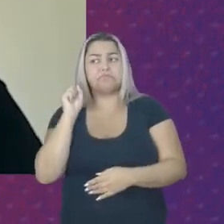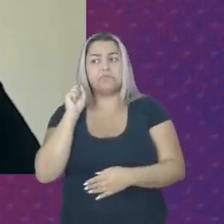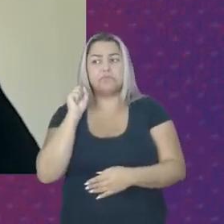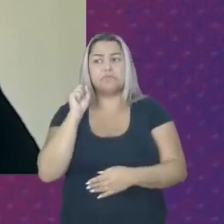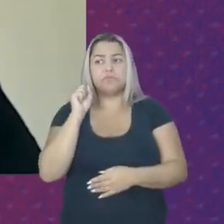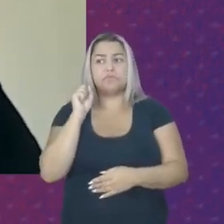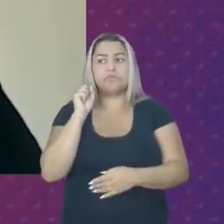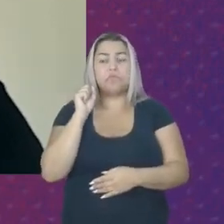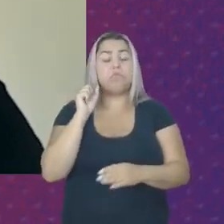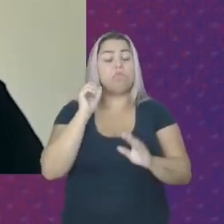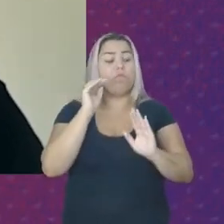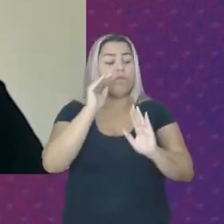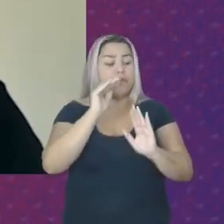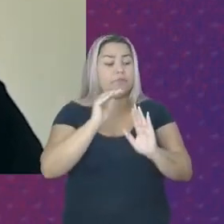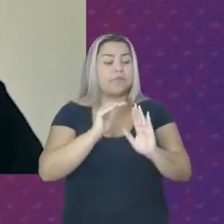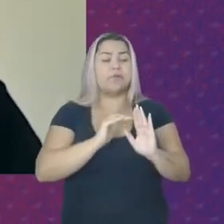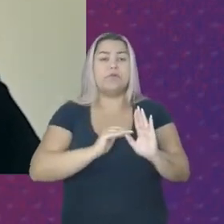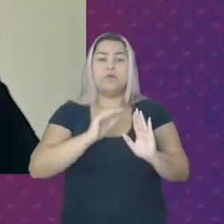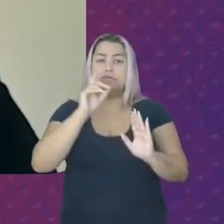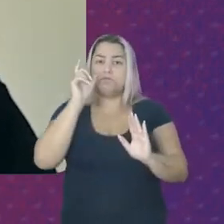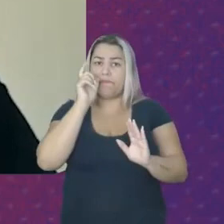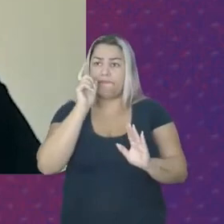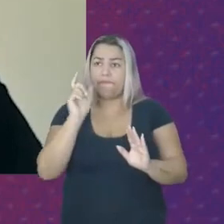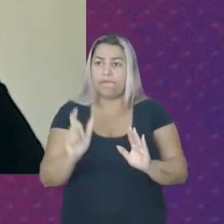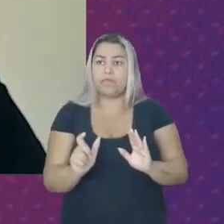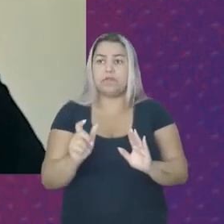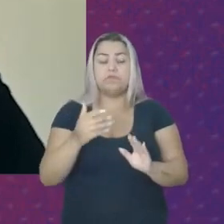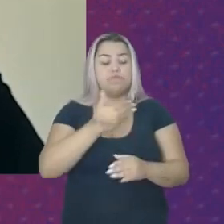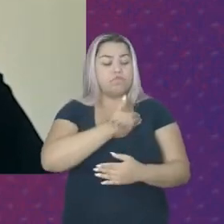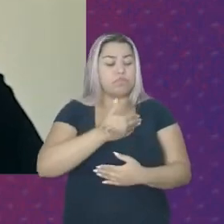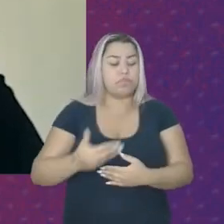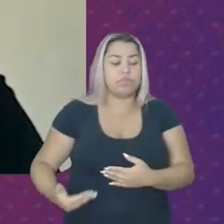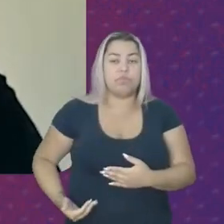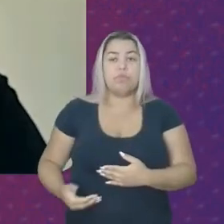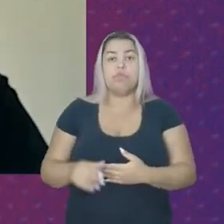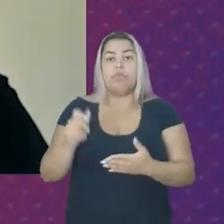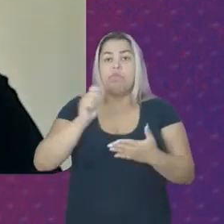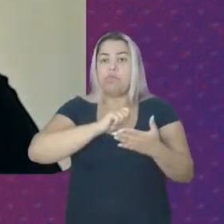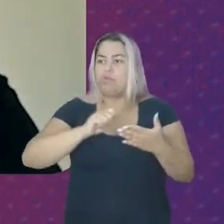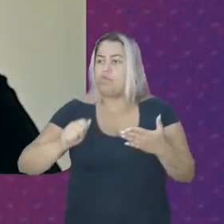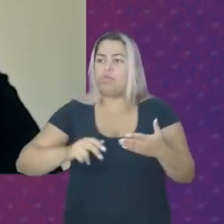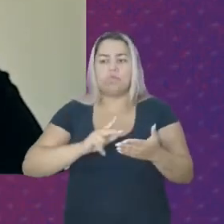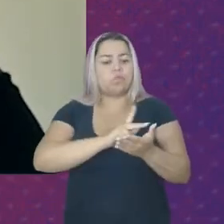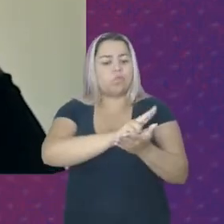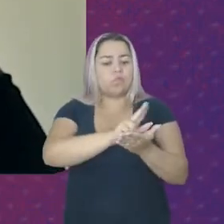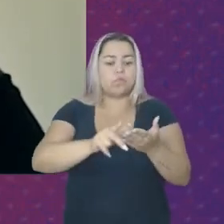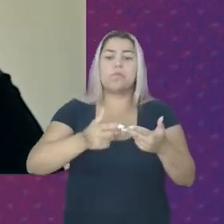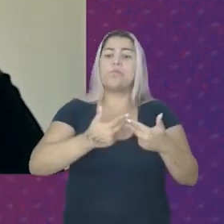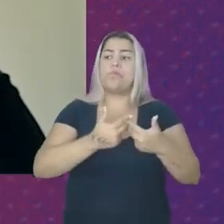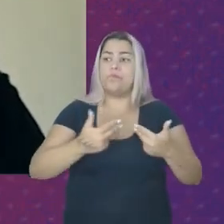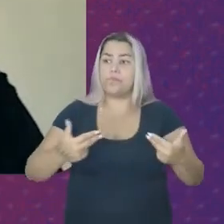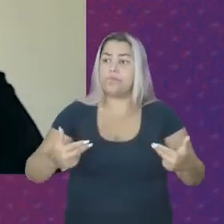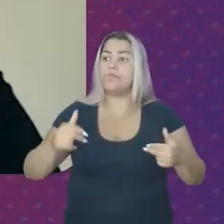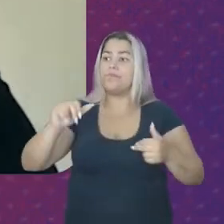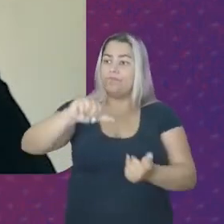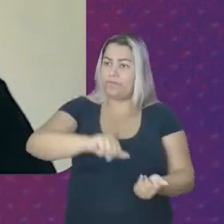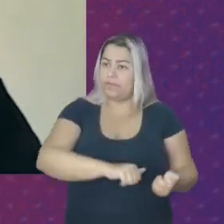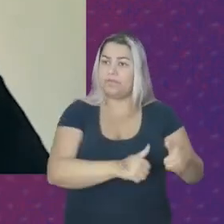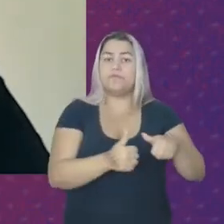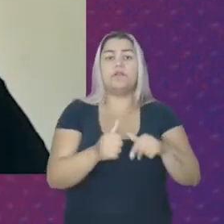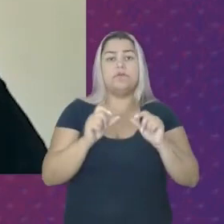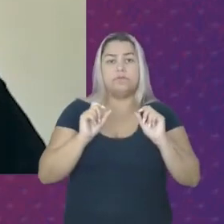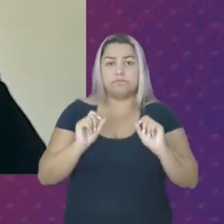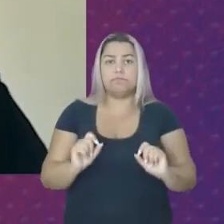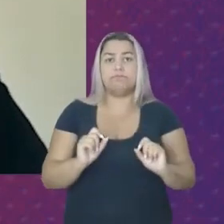conteúdo político de interesse público, ele pode ser construído de várias formas, ele pode falar de vários assuntos, tem que se avaliar muito por